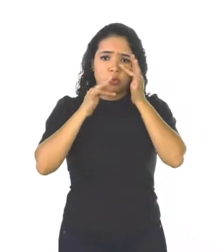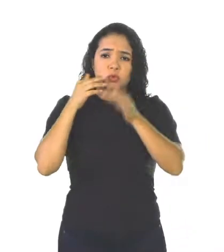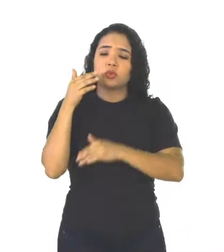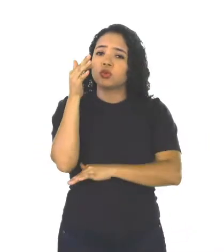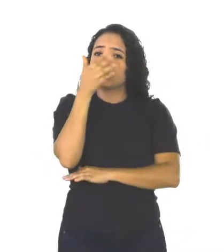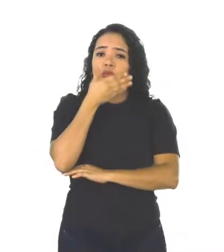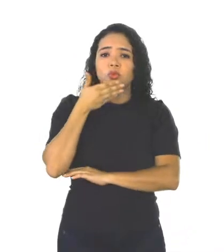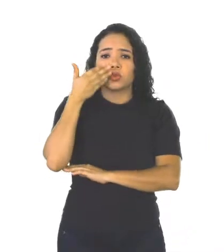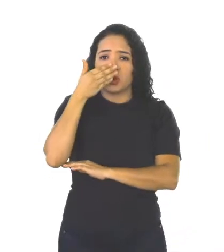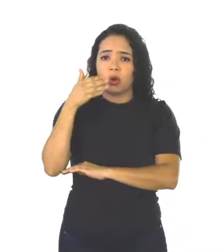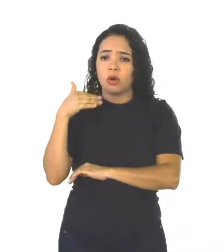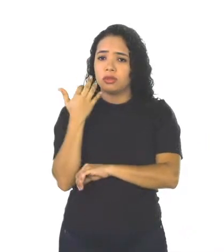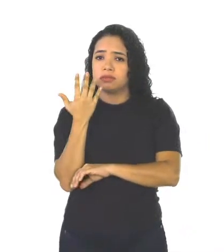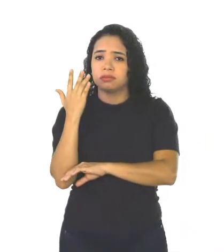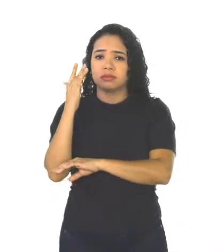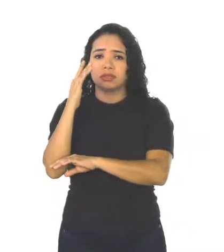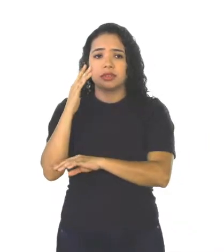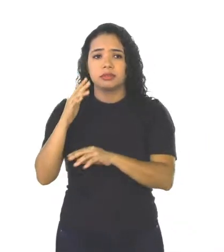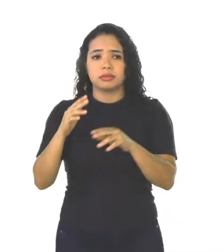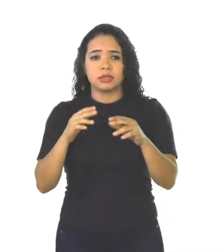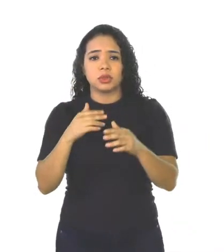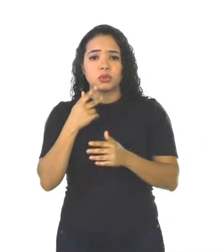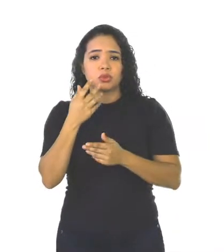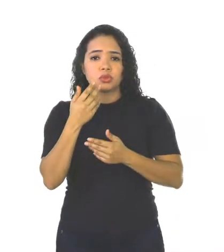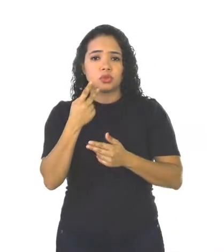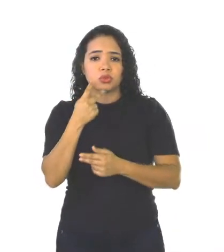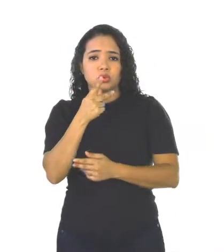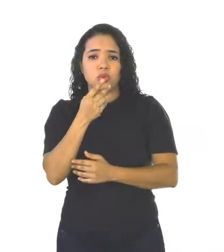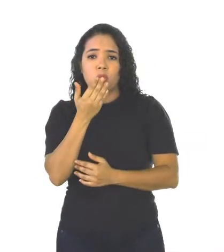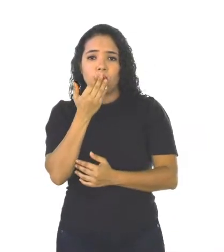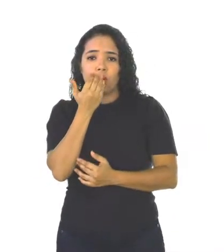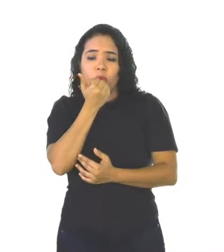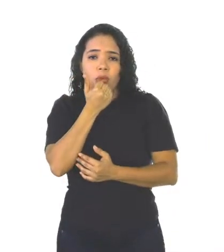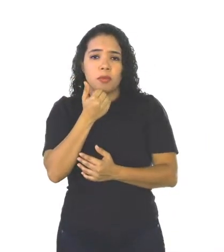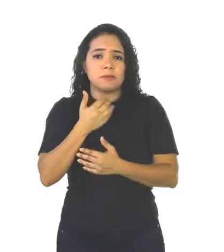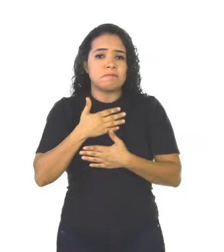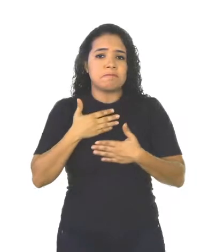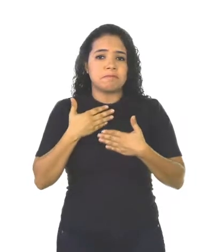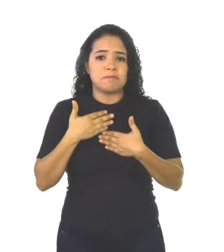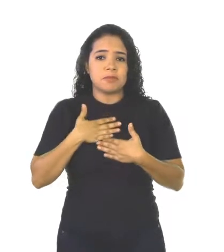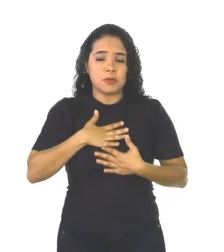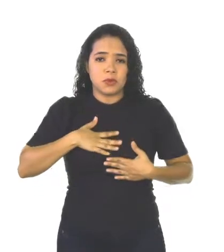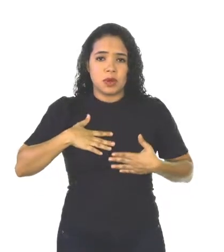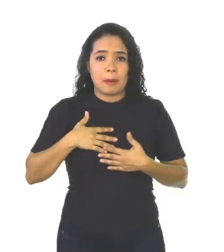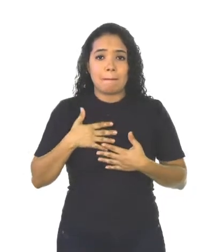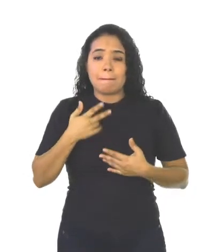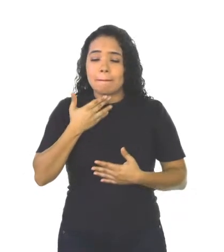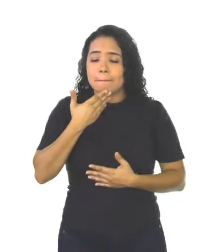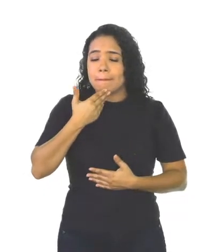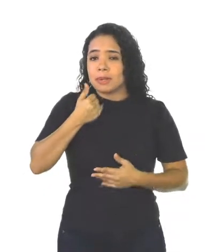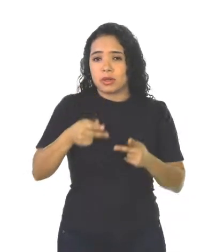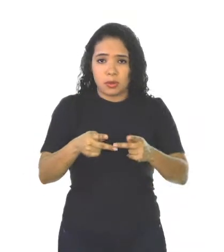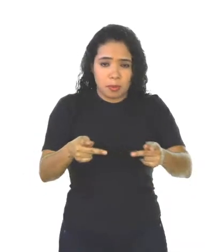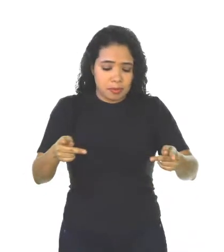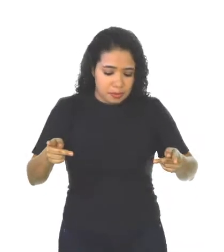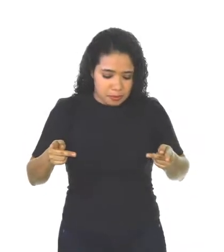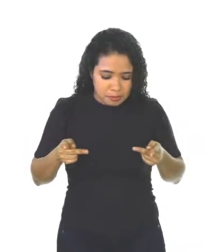do puro sabor de sua comida favorita, seu melhor prato de fato.